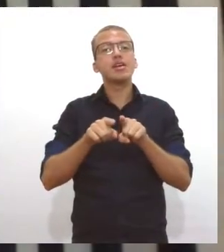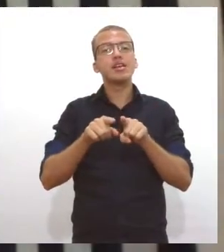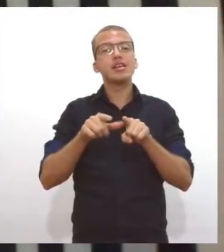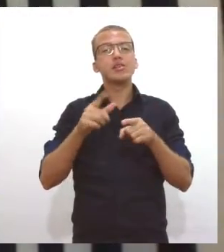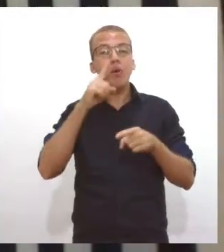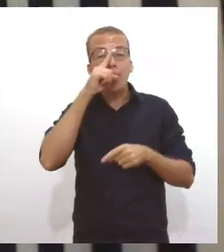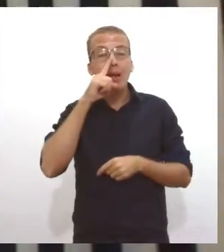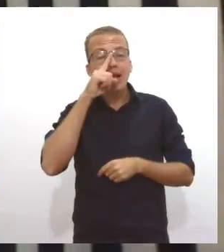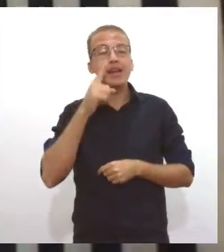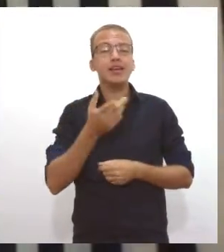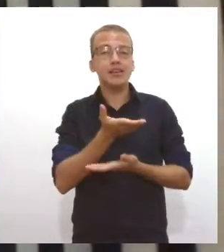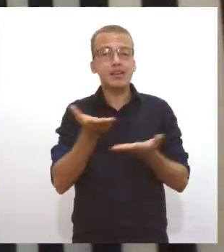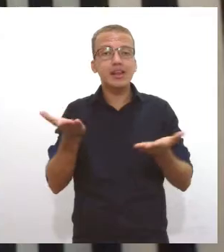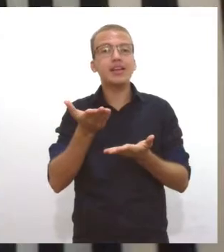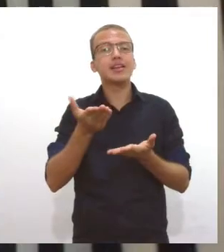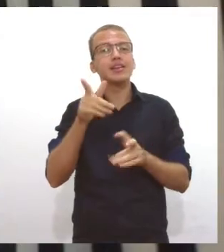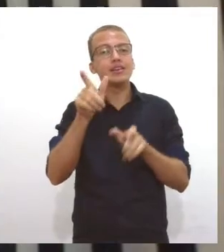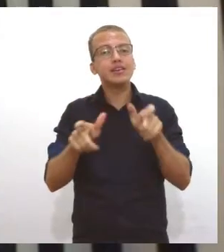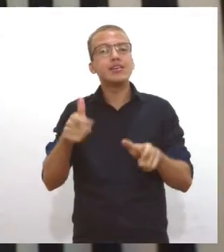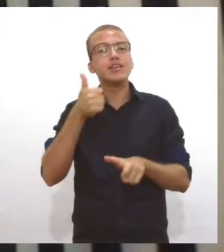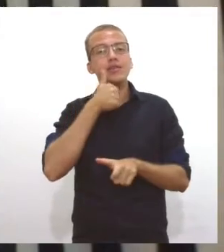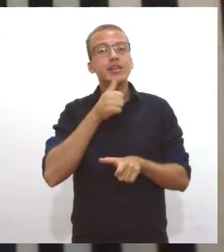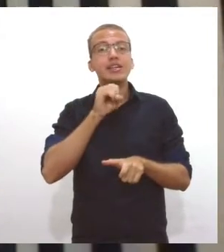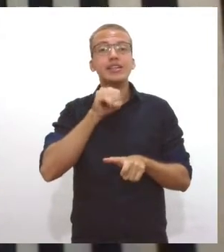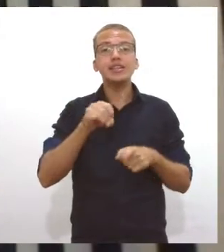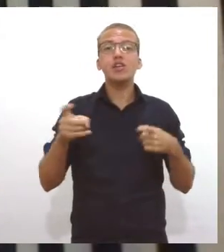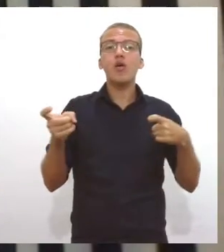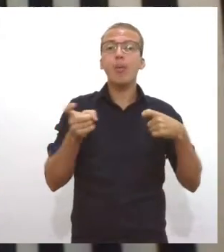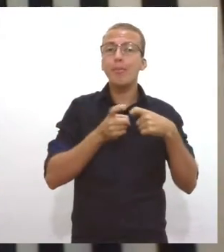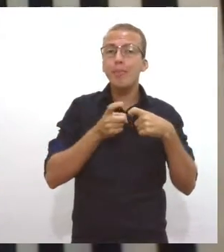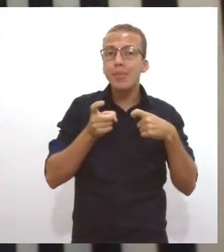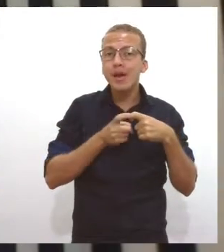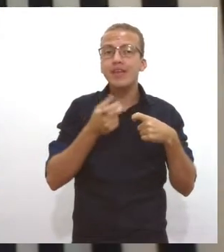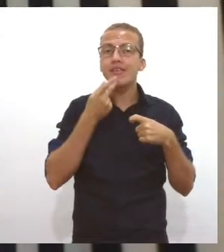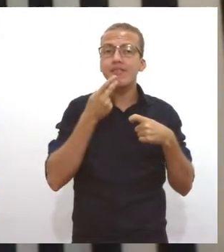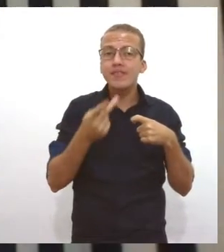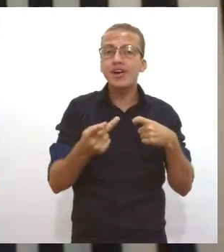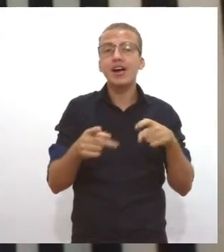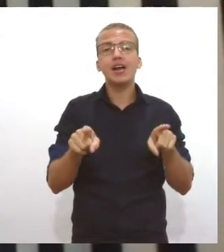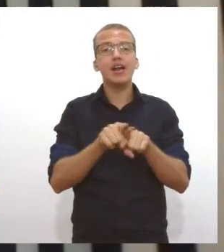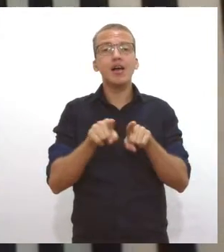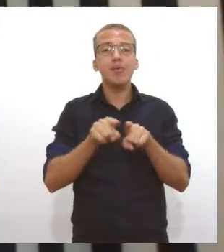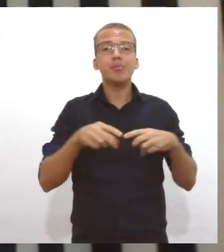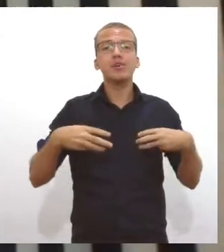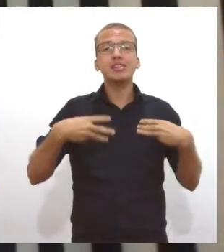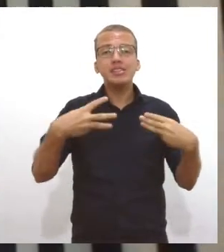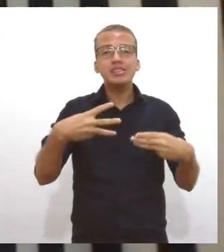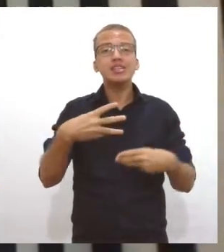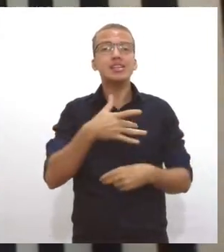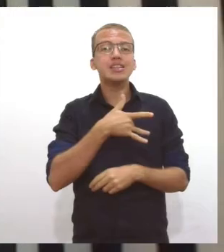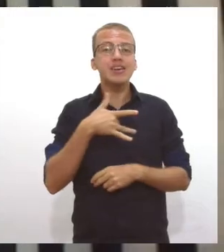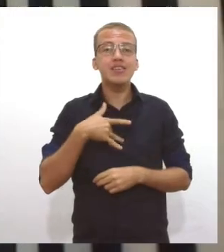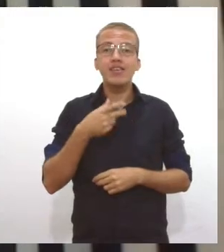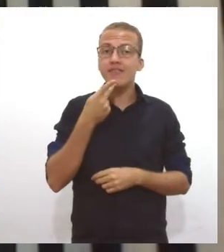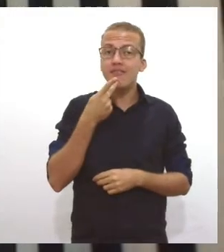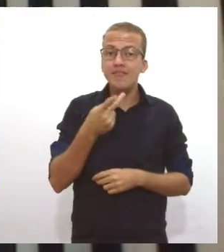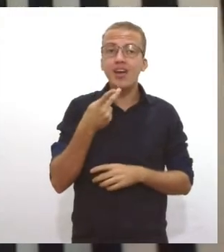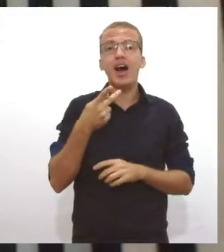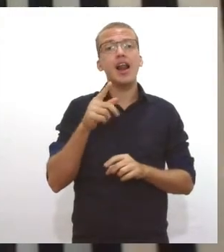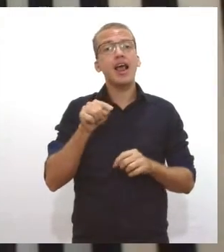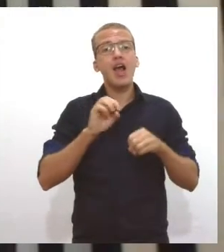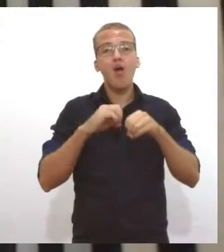estamos identificando os médicos estão identificando o Ministério da Saúde está identificamos que é o vídeo é o risco de vida